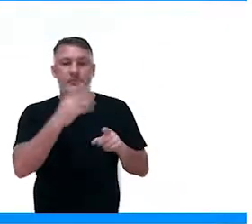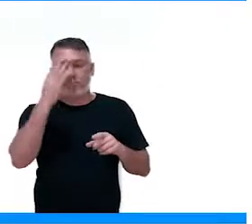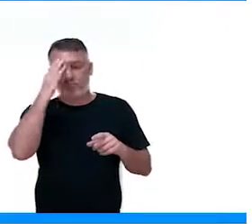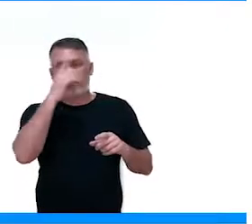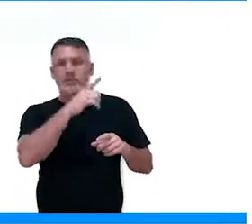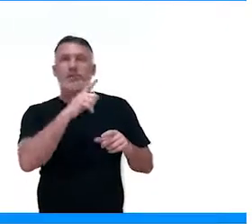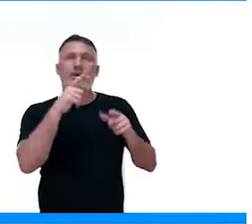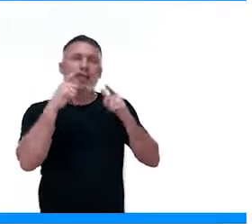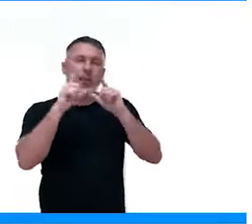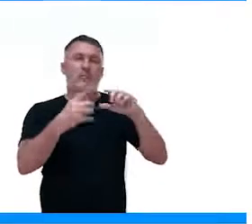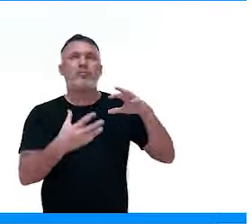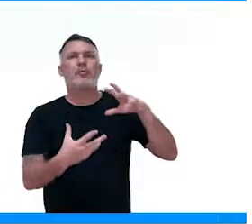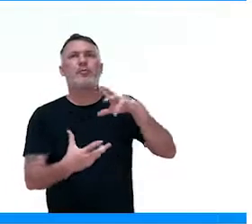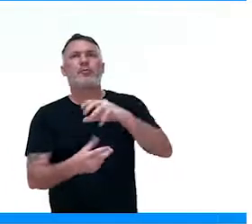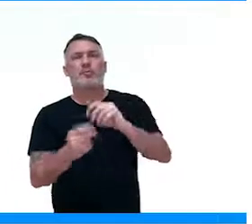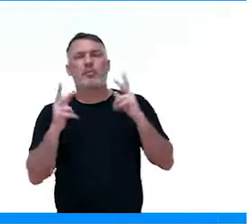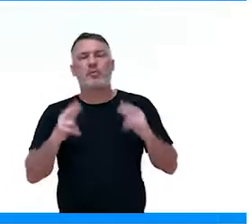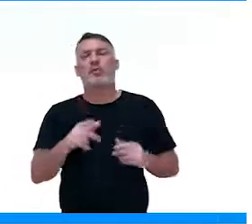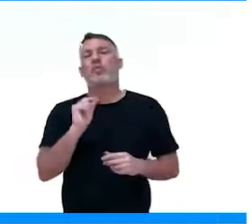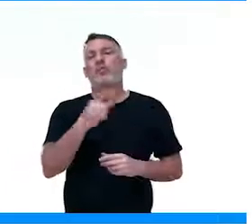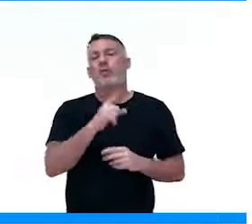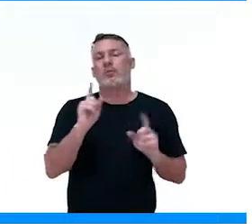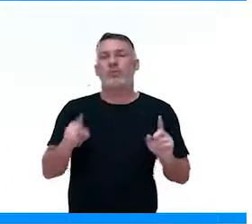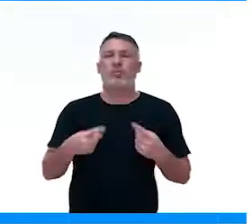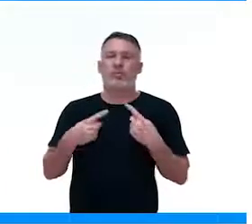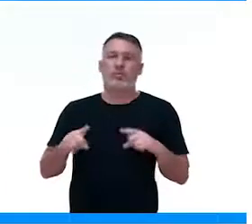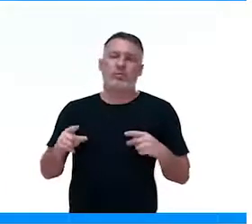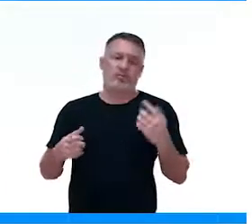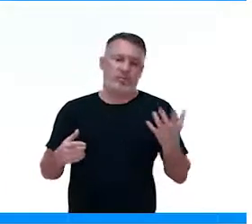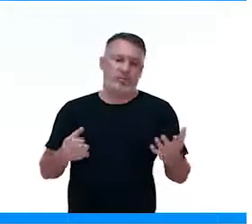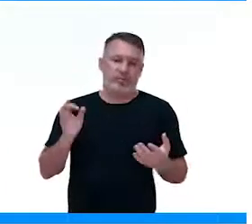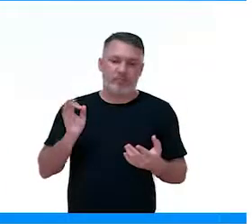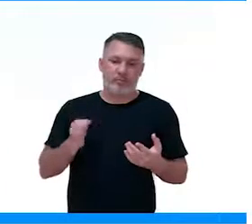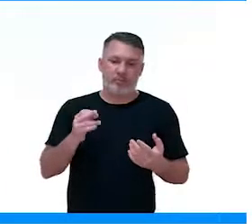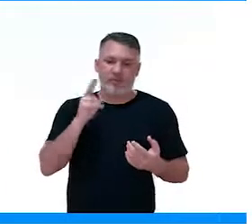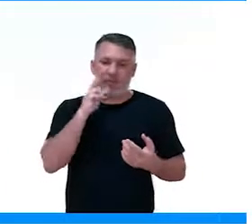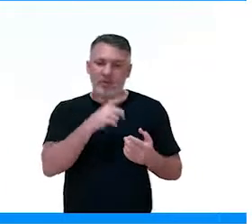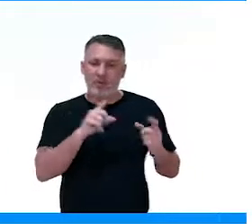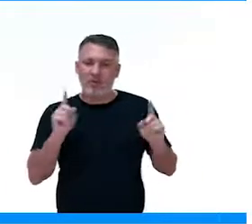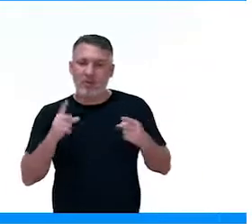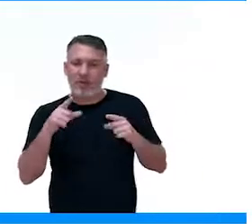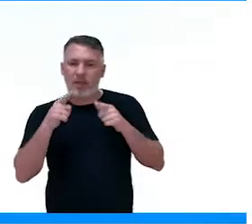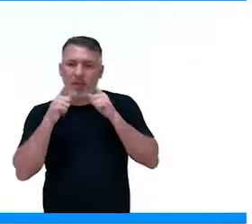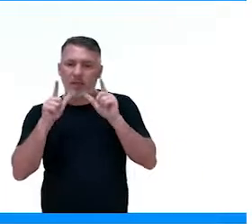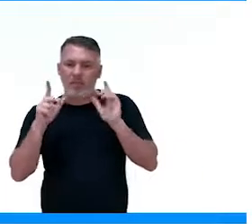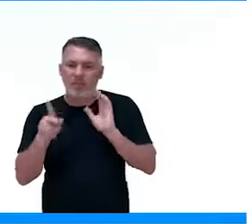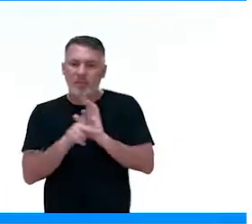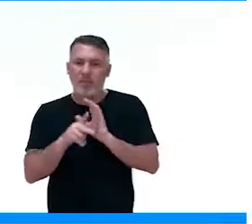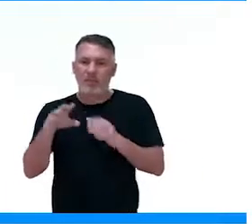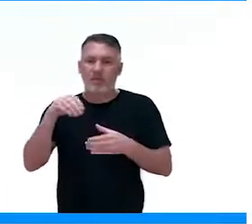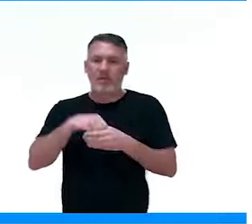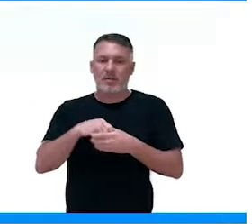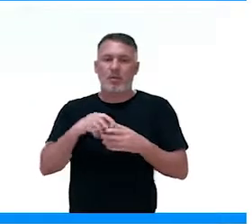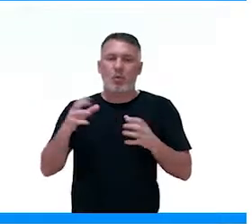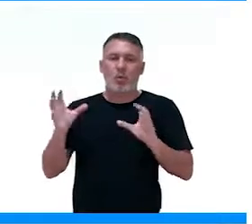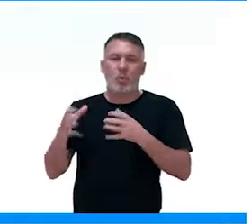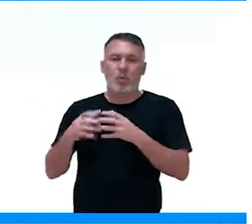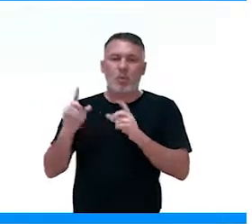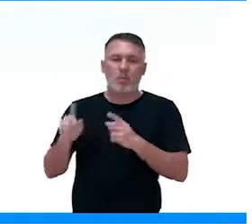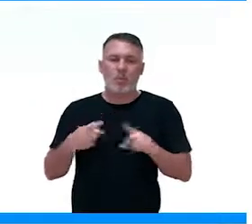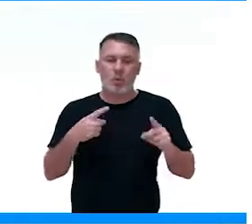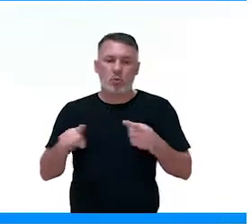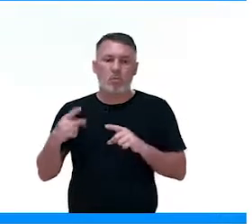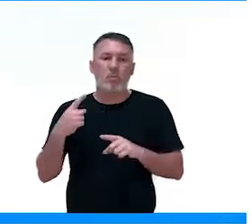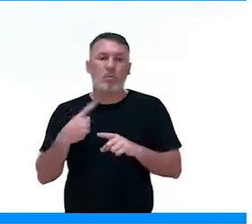também universal e muito conhecida, que é a música, né? Aqui uma linguagem específica de músicos.